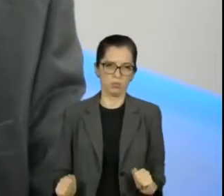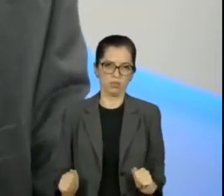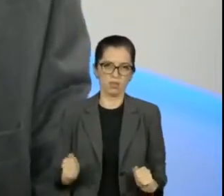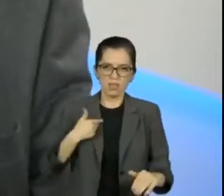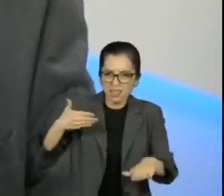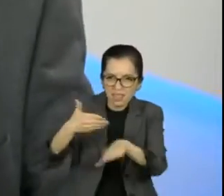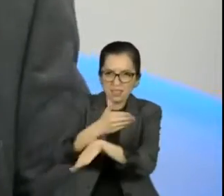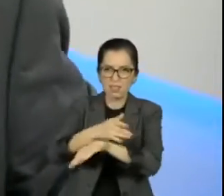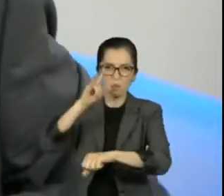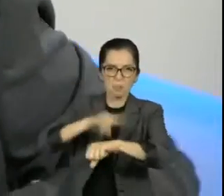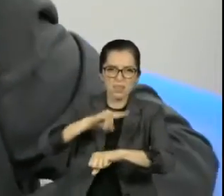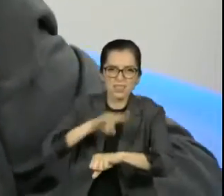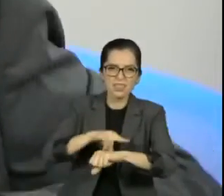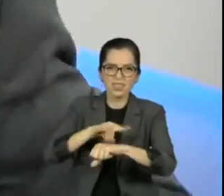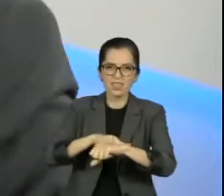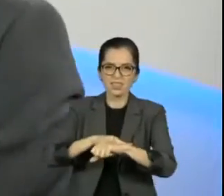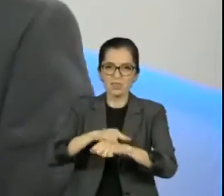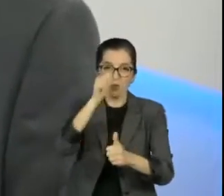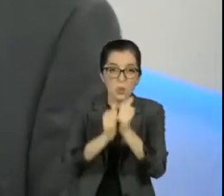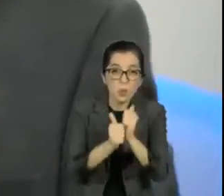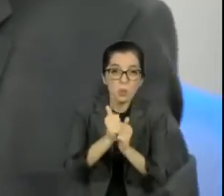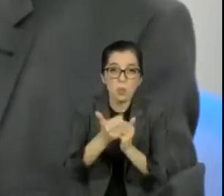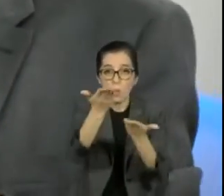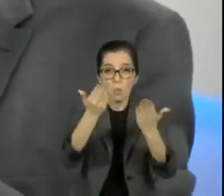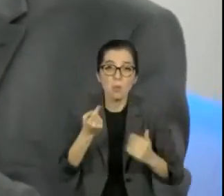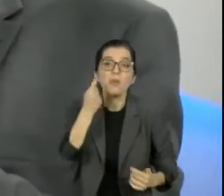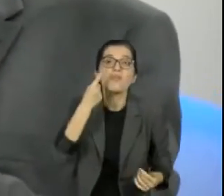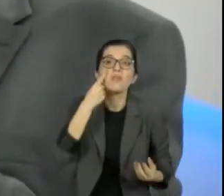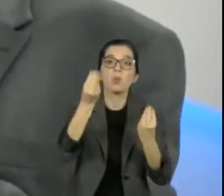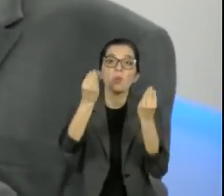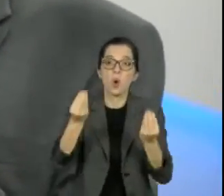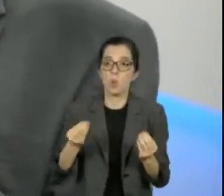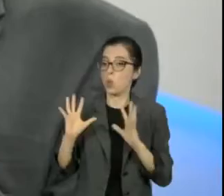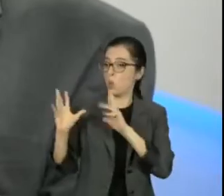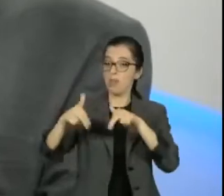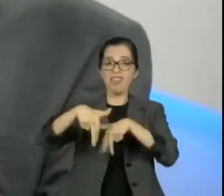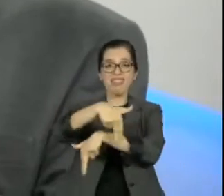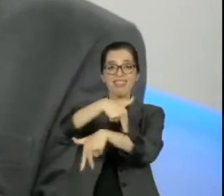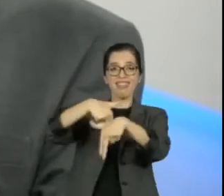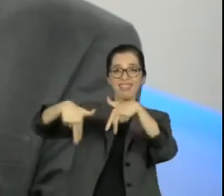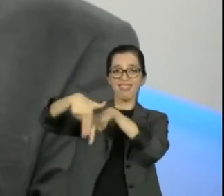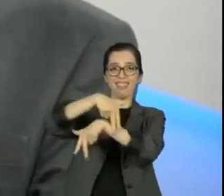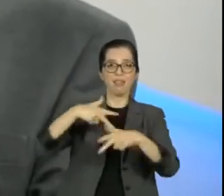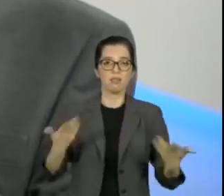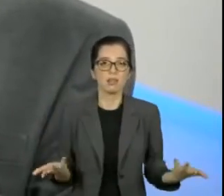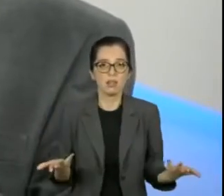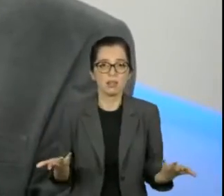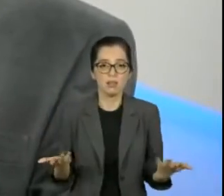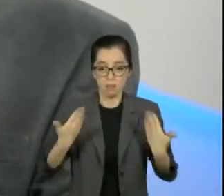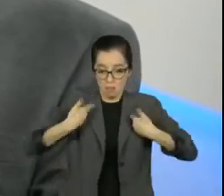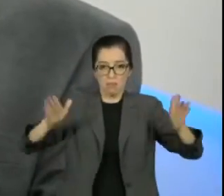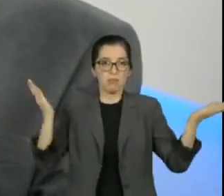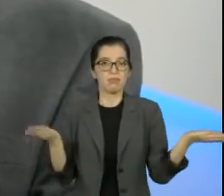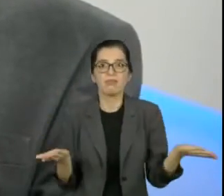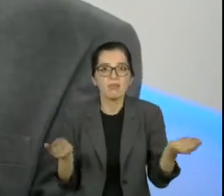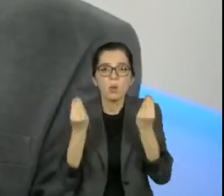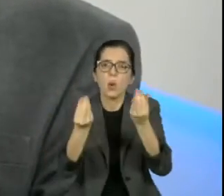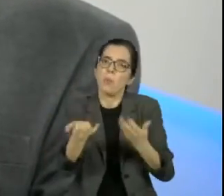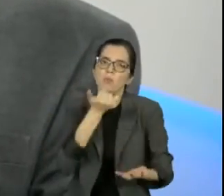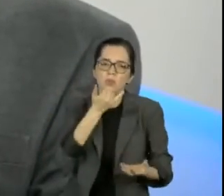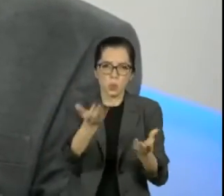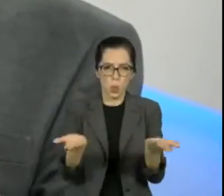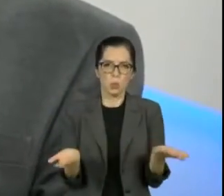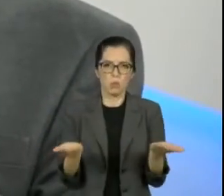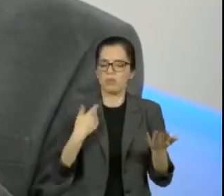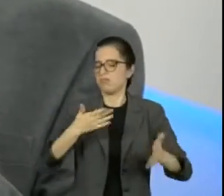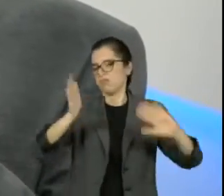Hoje, com a pandemia, se você enxergar um vestiário de qualquer estádio, dá até aflição.